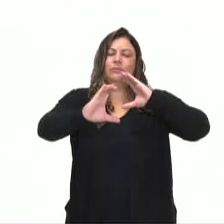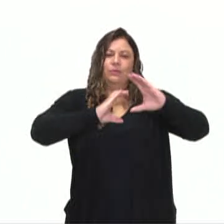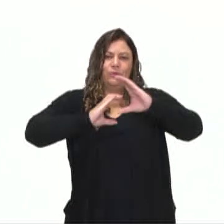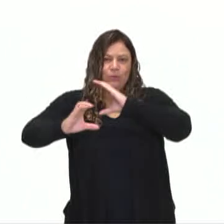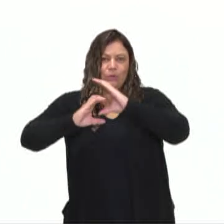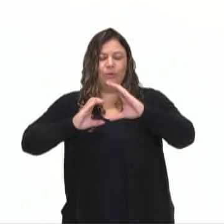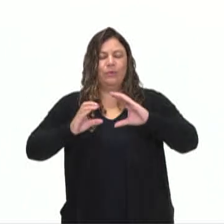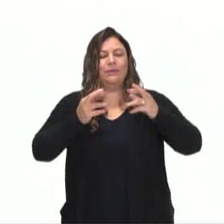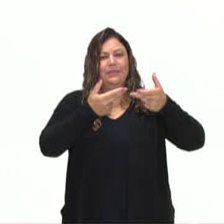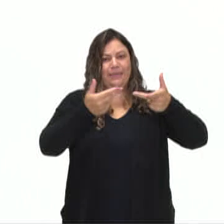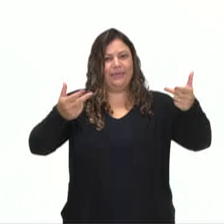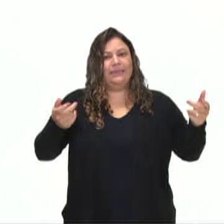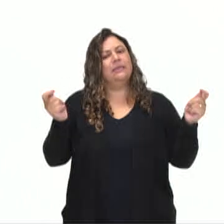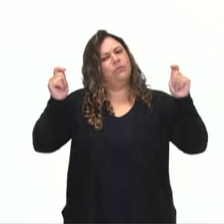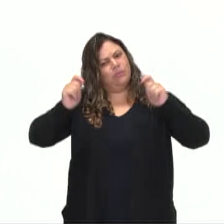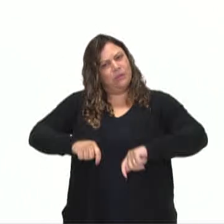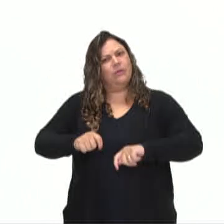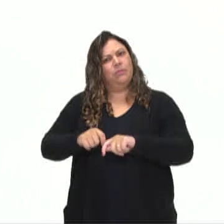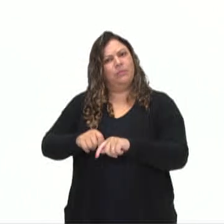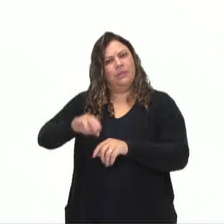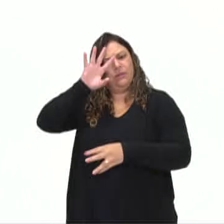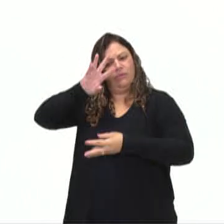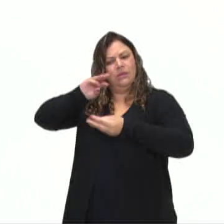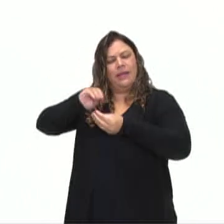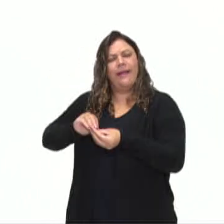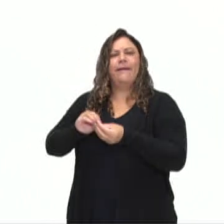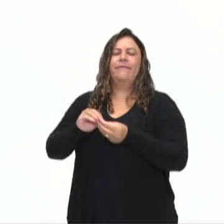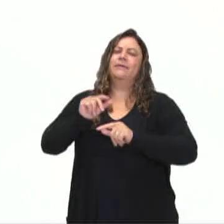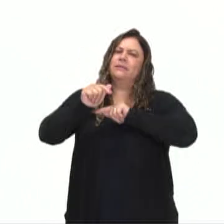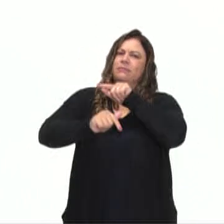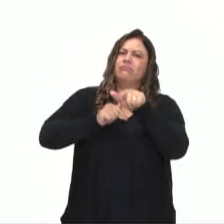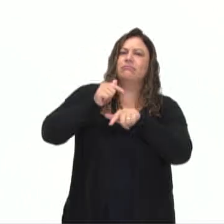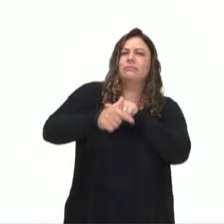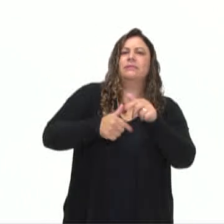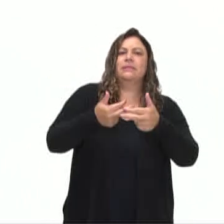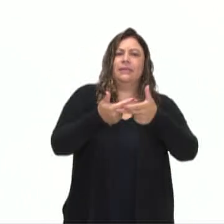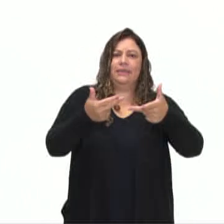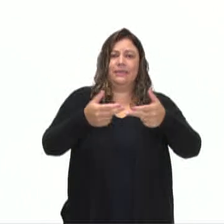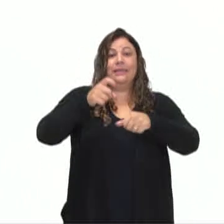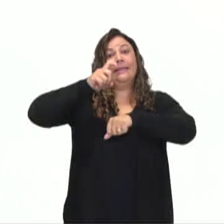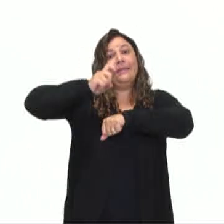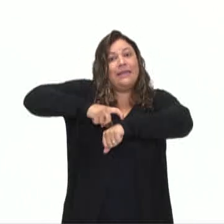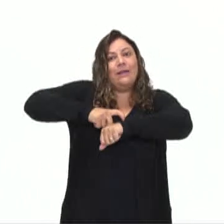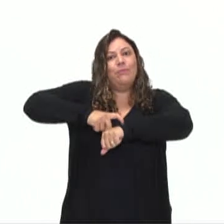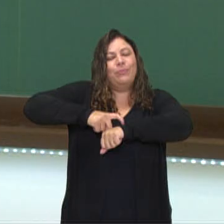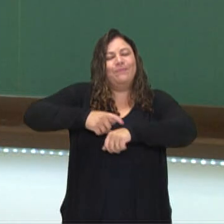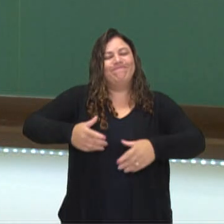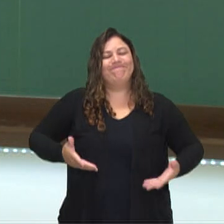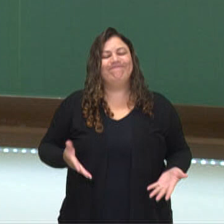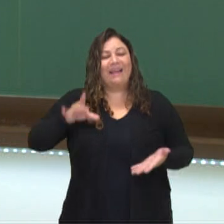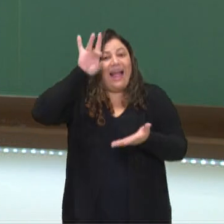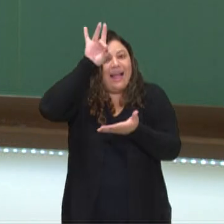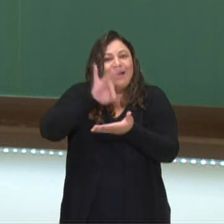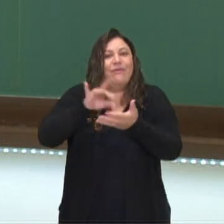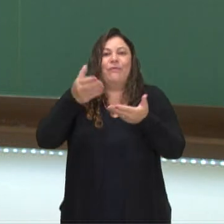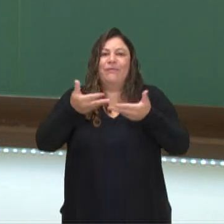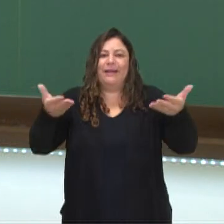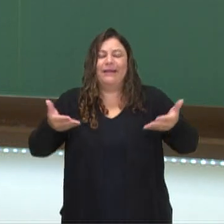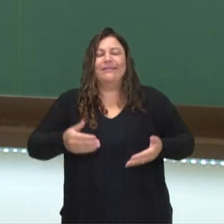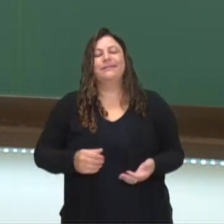quais permitem a realização destas atividades em tempo real. A gente percebe que no